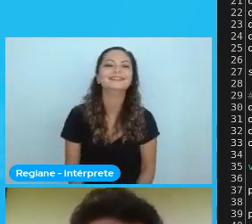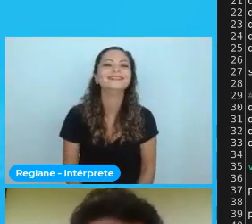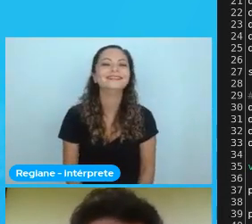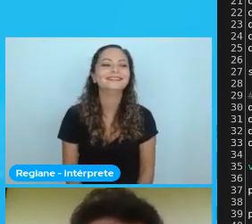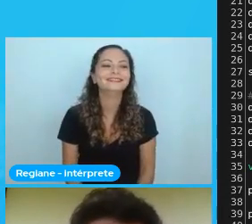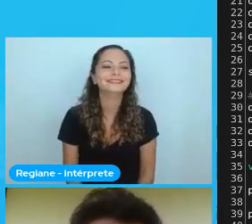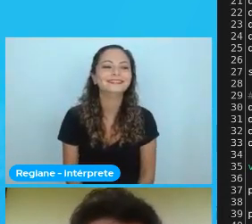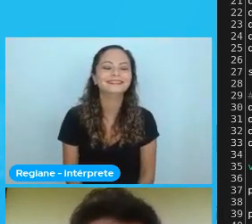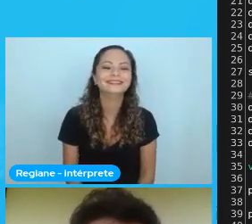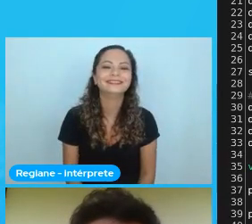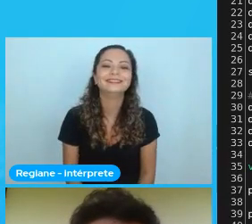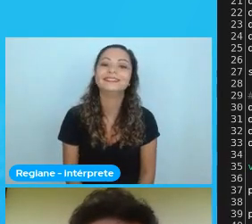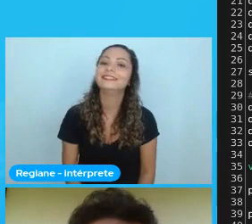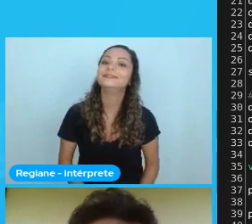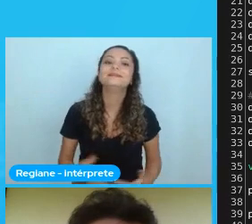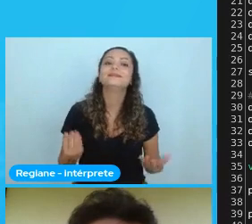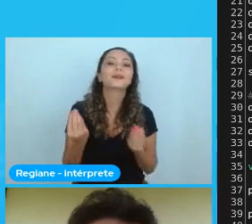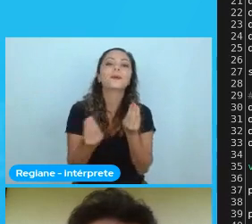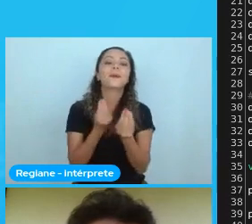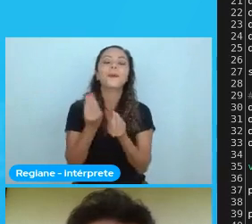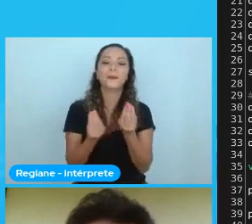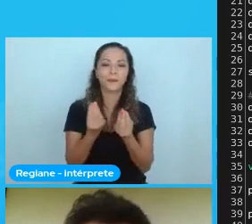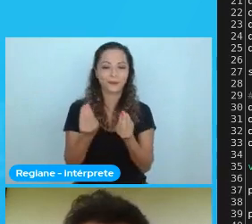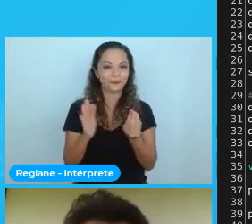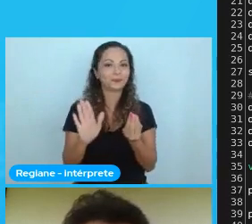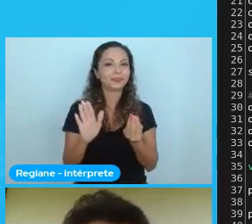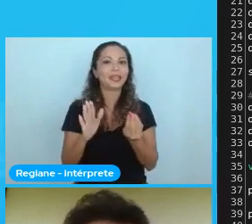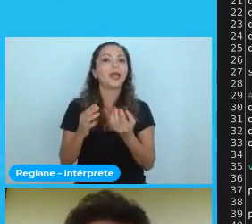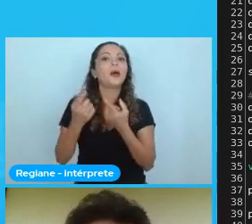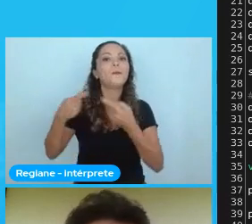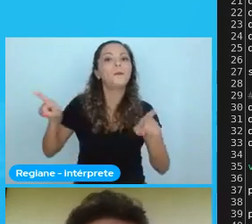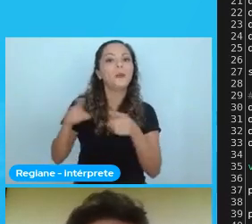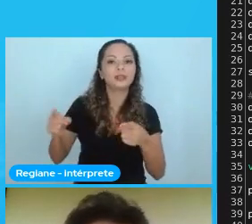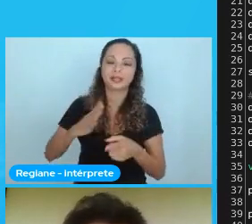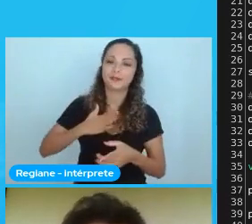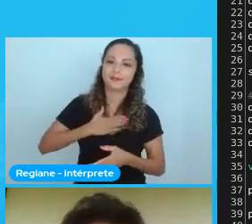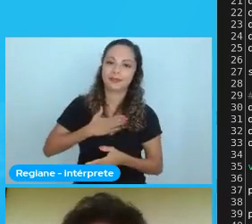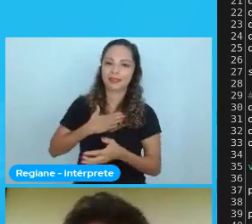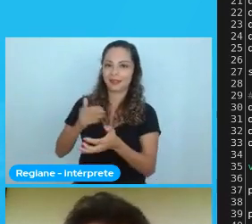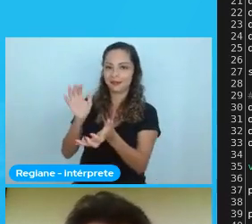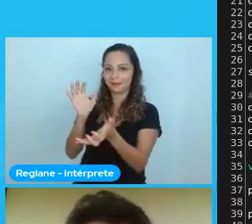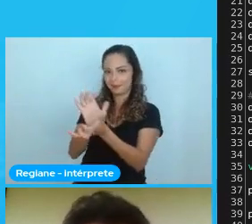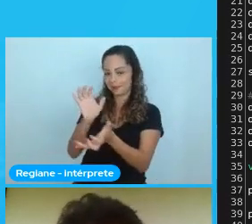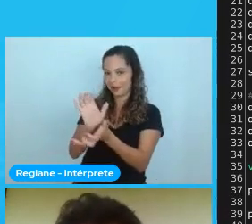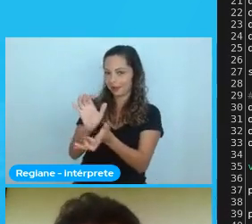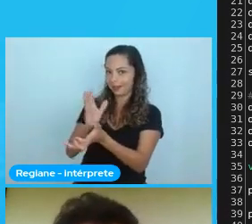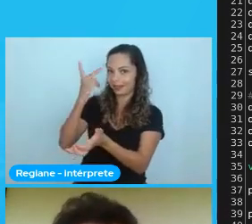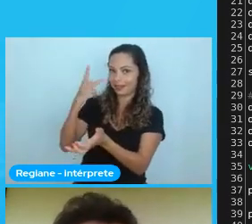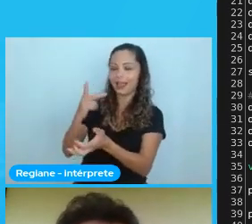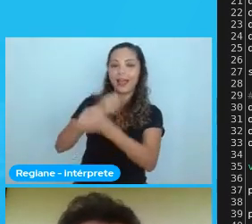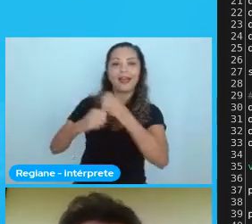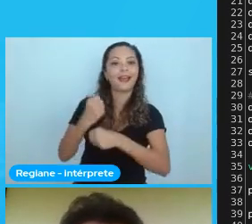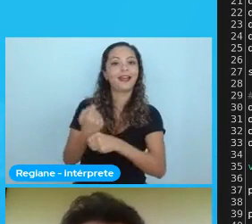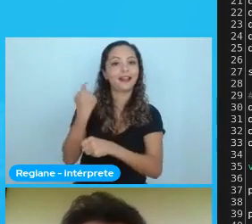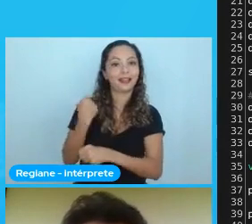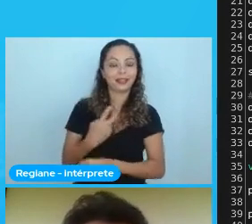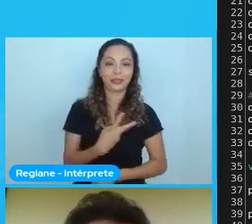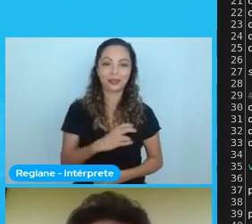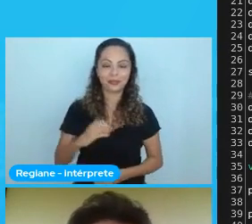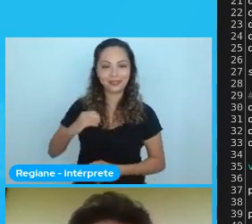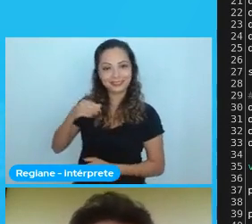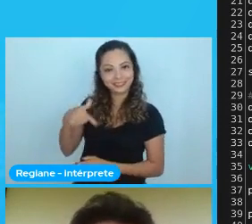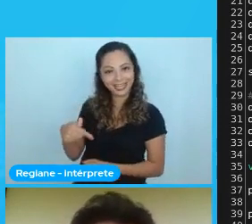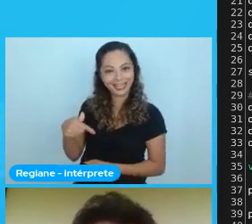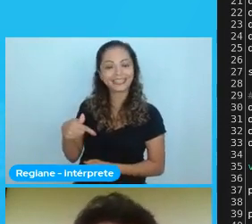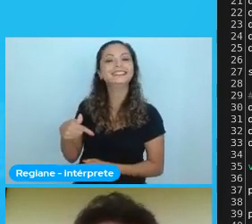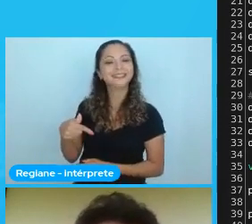Isso aqui eu peguei uma música da minha banda de hardcore de 2007. E peguei